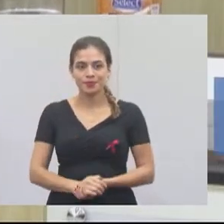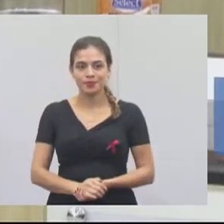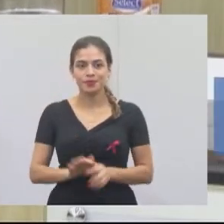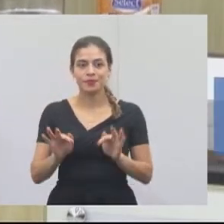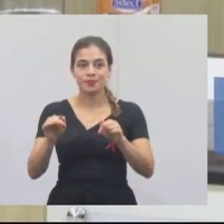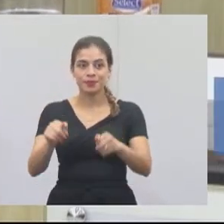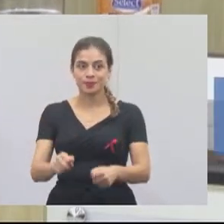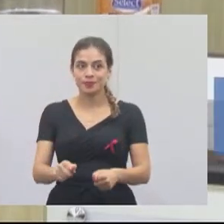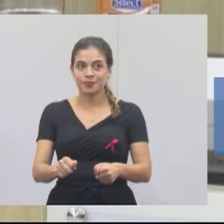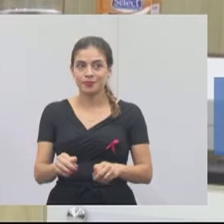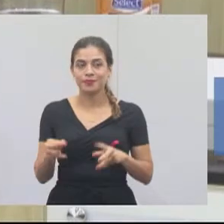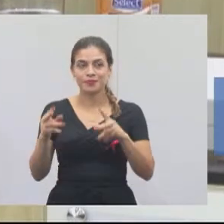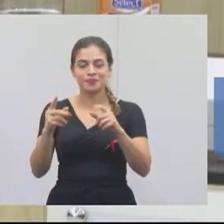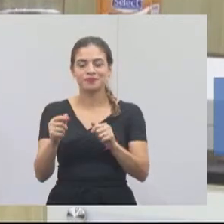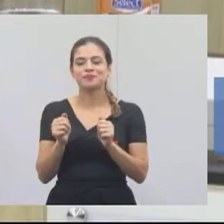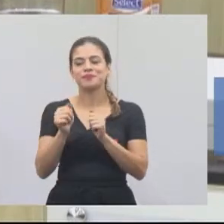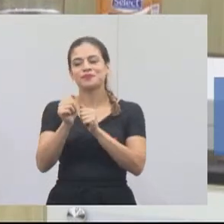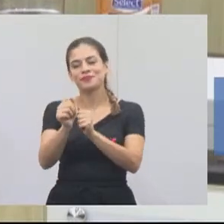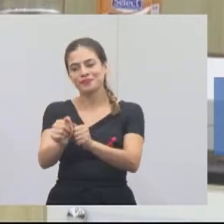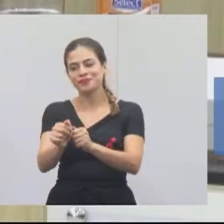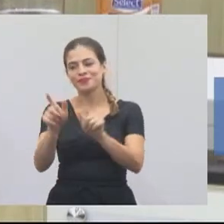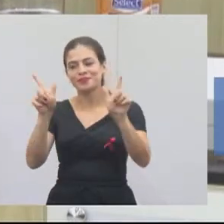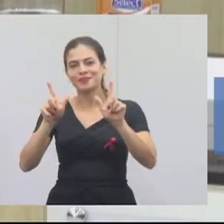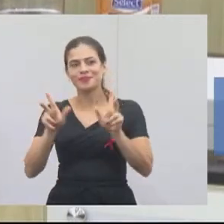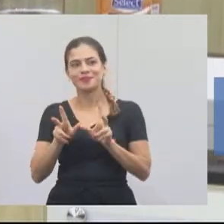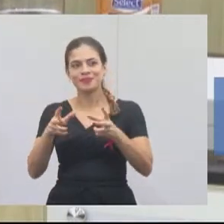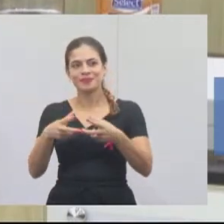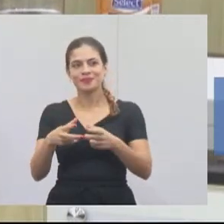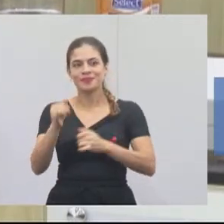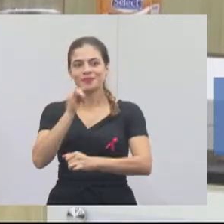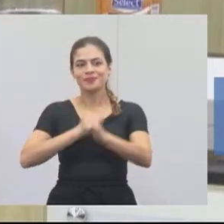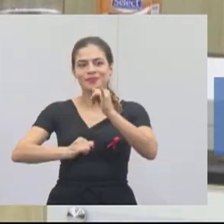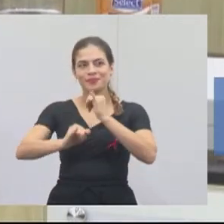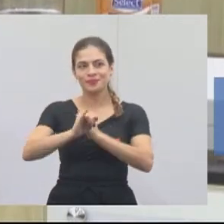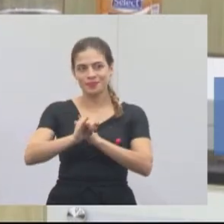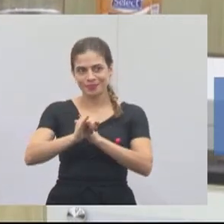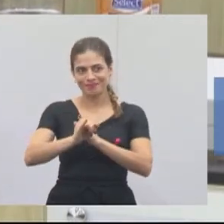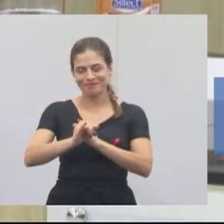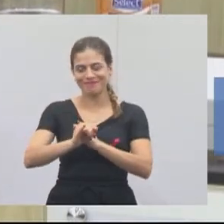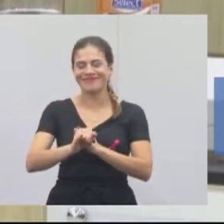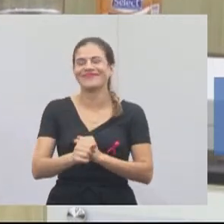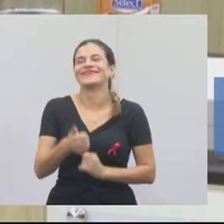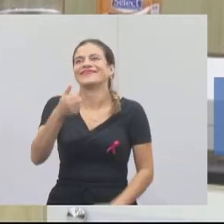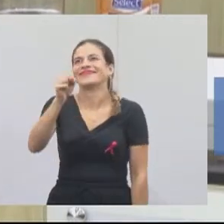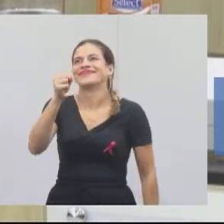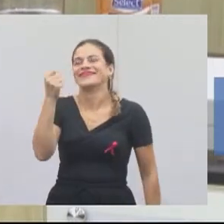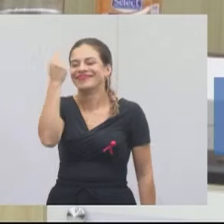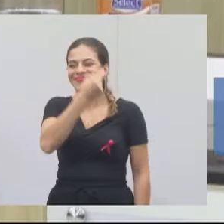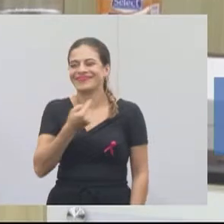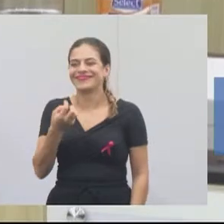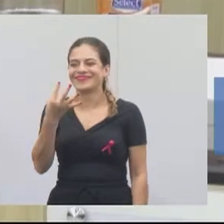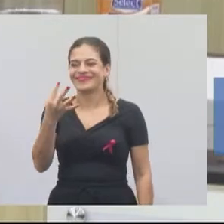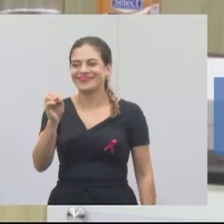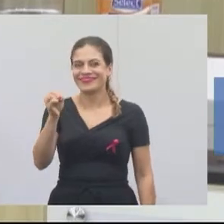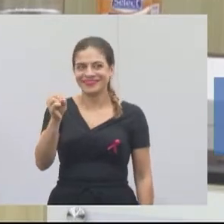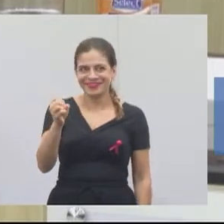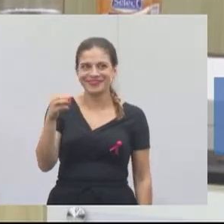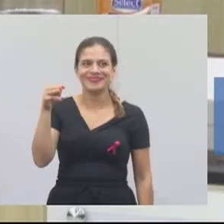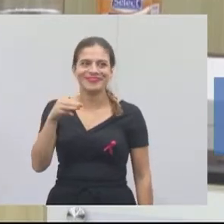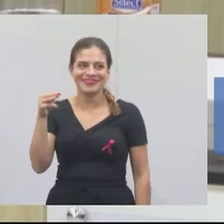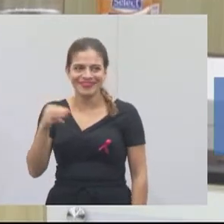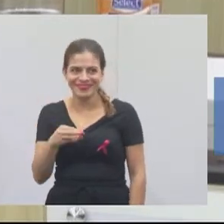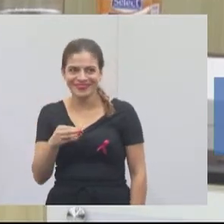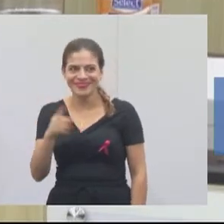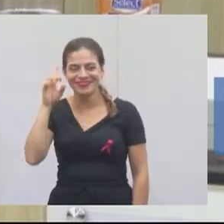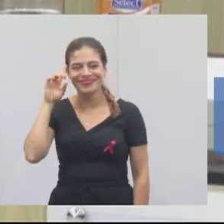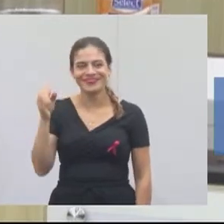fim, todos os que nos acompanharam pela TV Câmara e pela internet, e às 18 horas e 48 minutos do dia